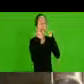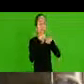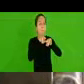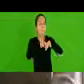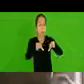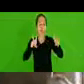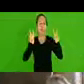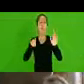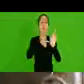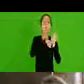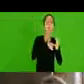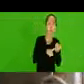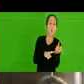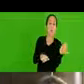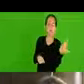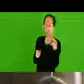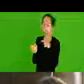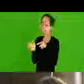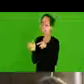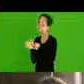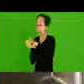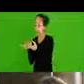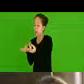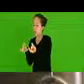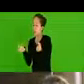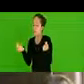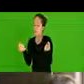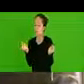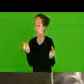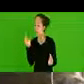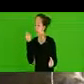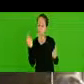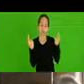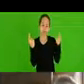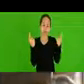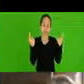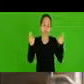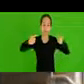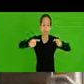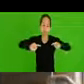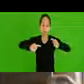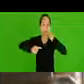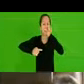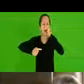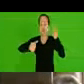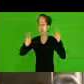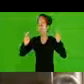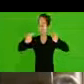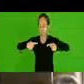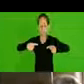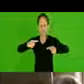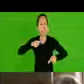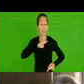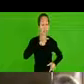quantitativa versus pesquisa qualitativa. Então, por um lado, alguns pesquisadores afirmando